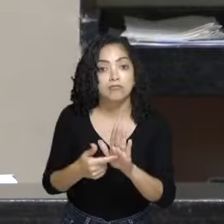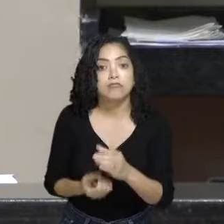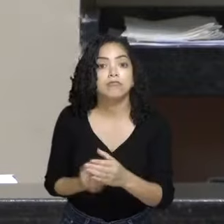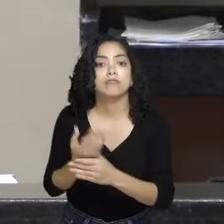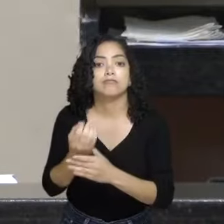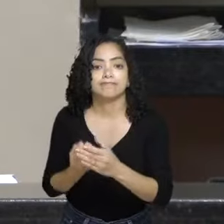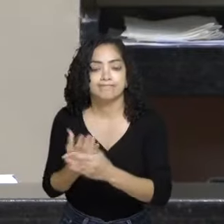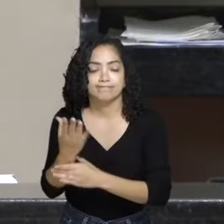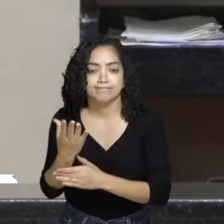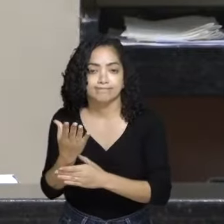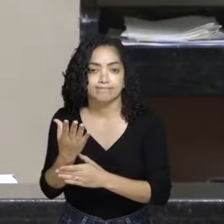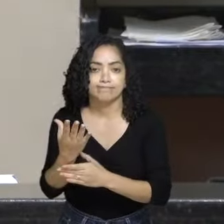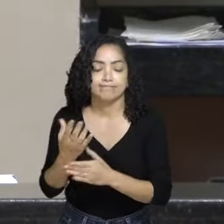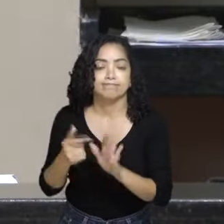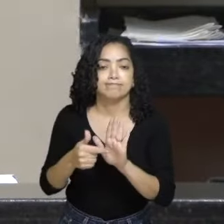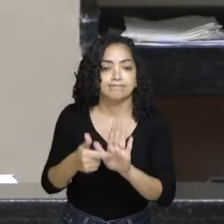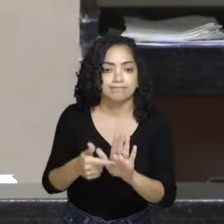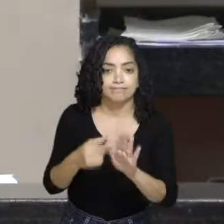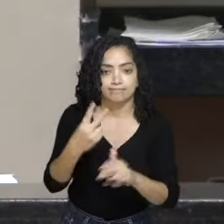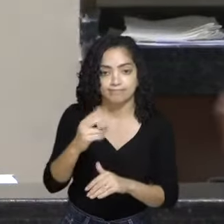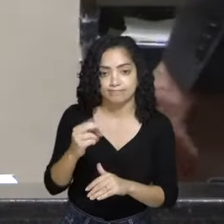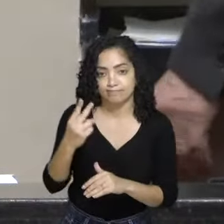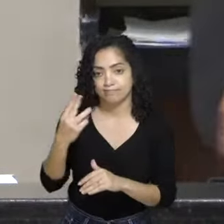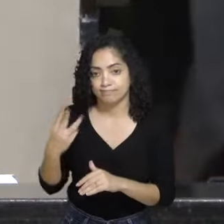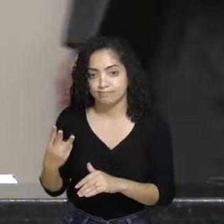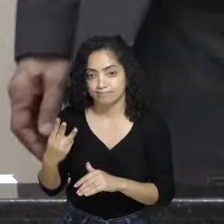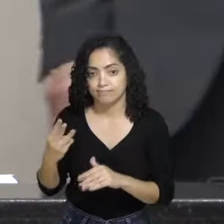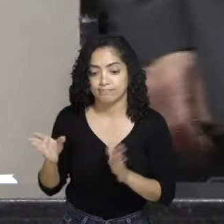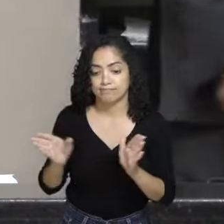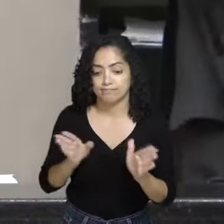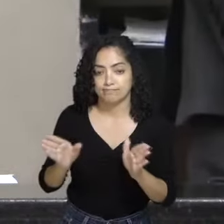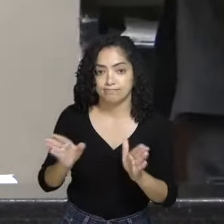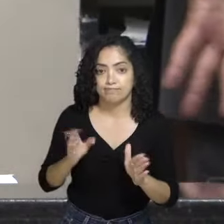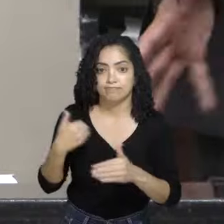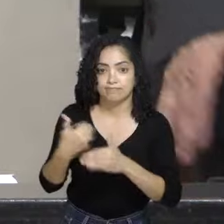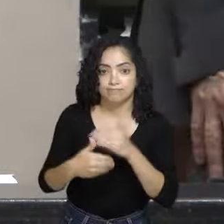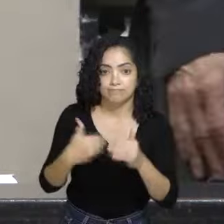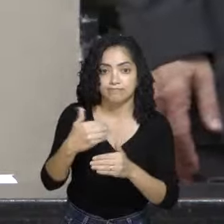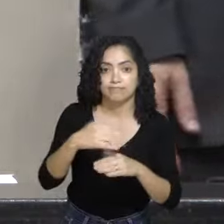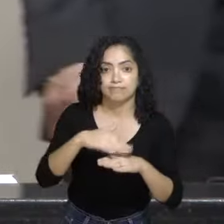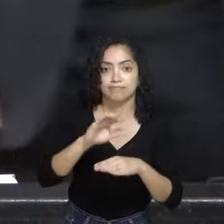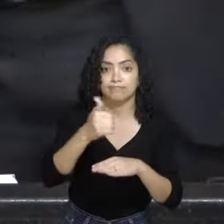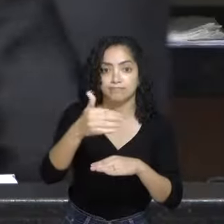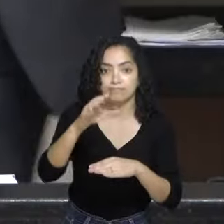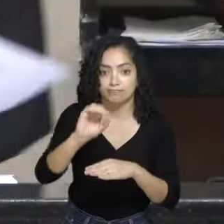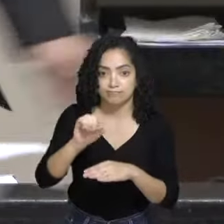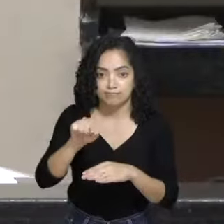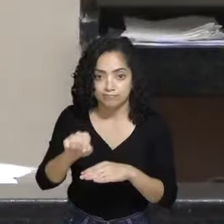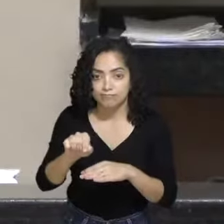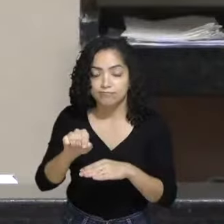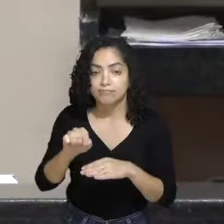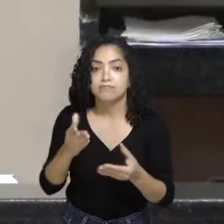em números. Em 2023, tramitaram mais de 10.300